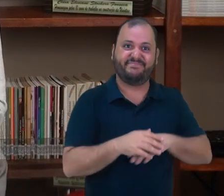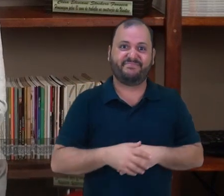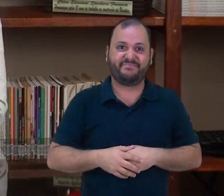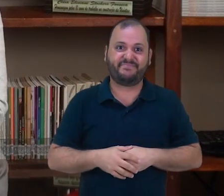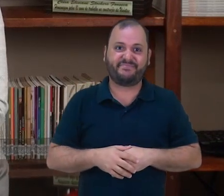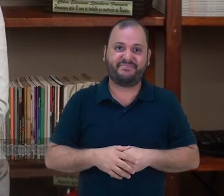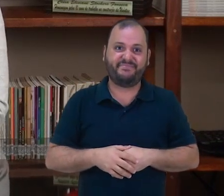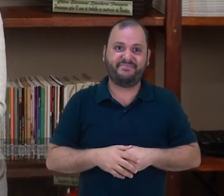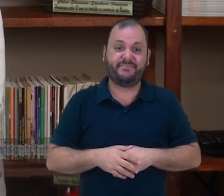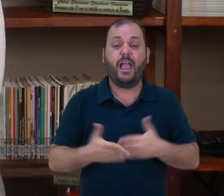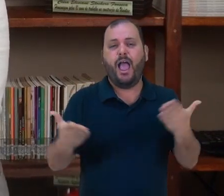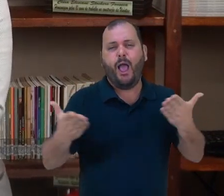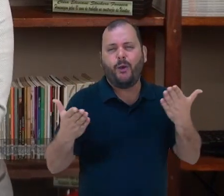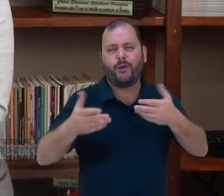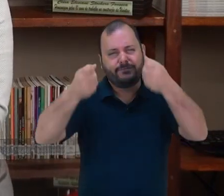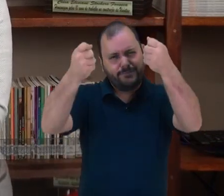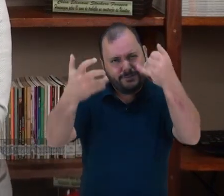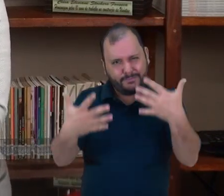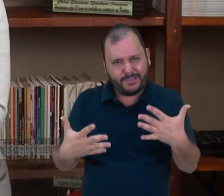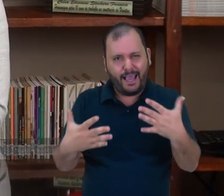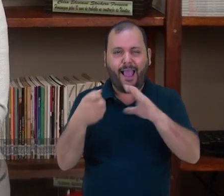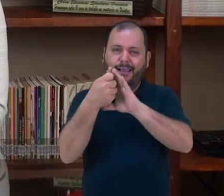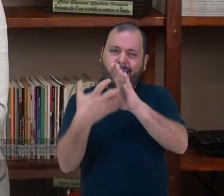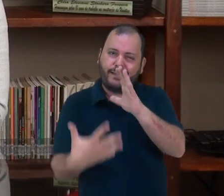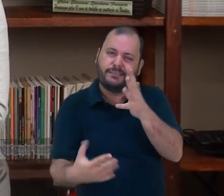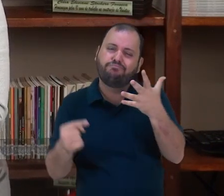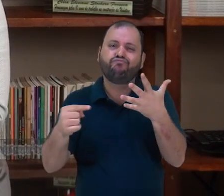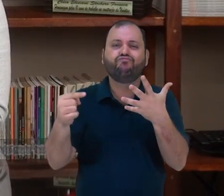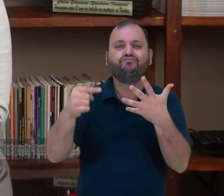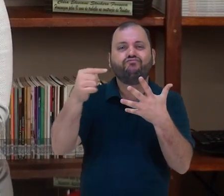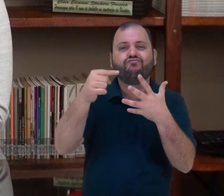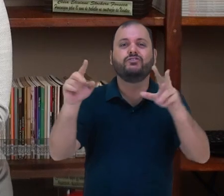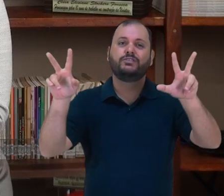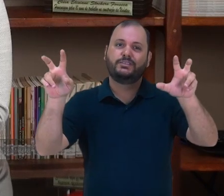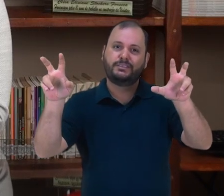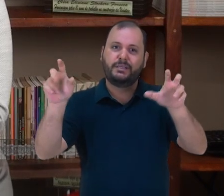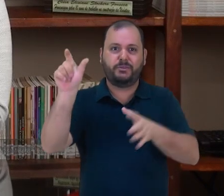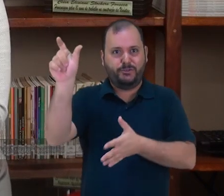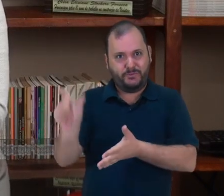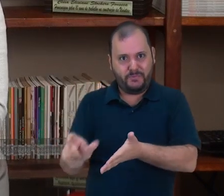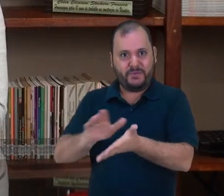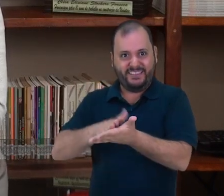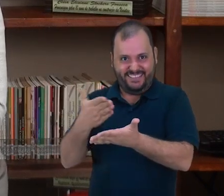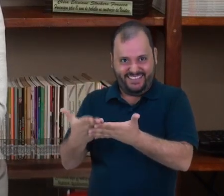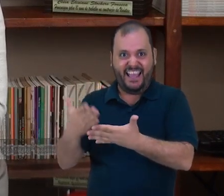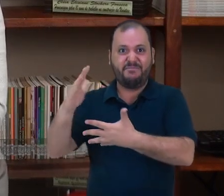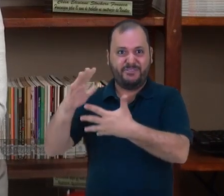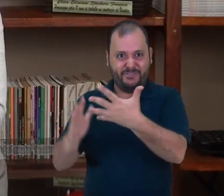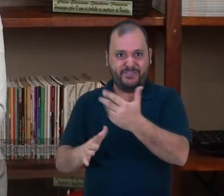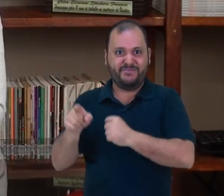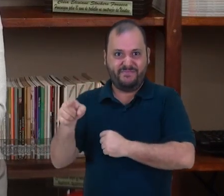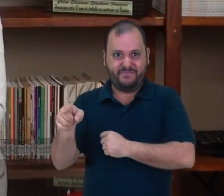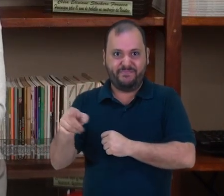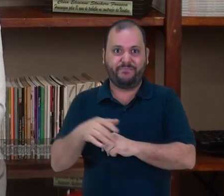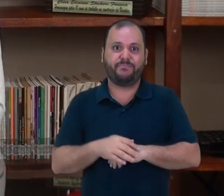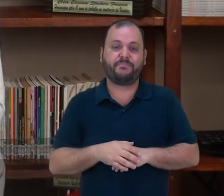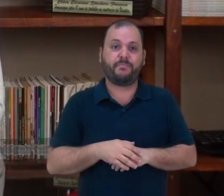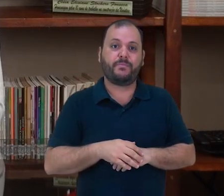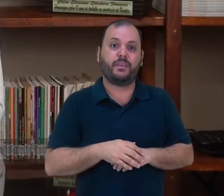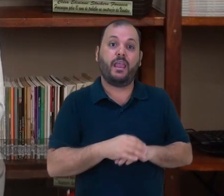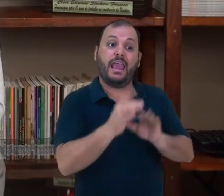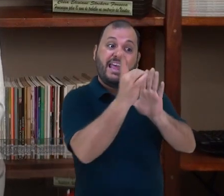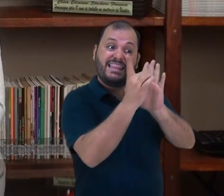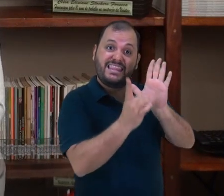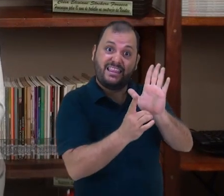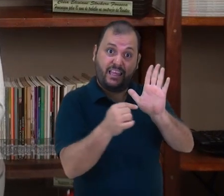Agora vamos ver alguns aspectos sobre o tradutor-intérprete de Libras, que constam no decreto. O principal